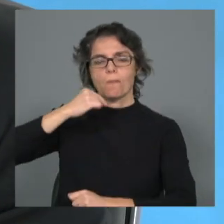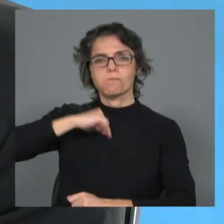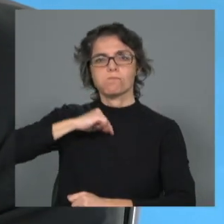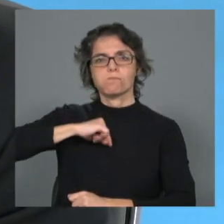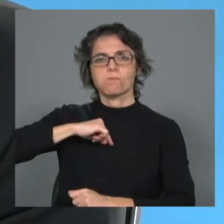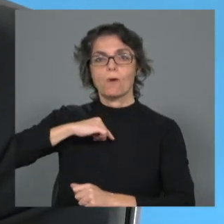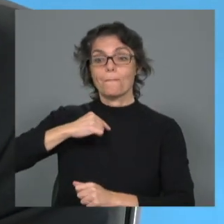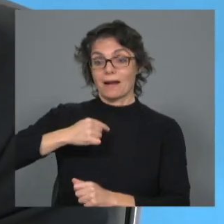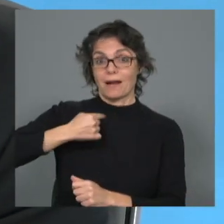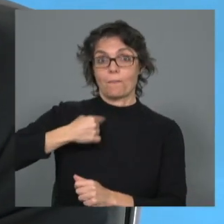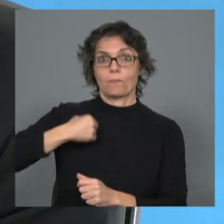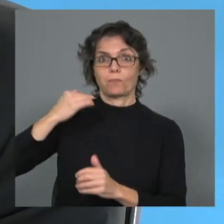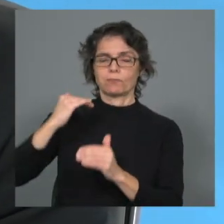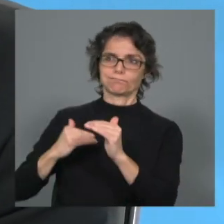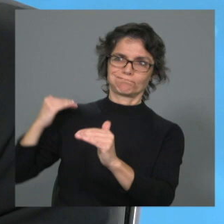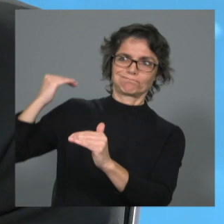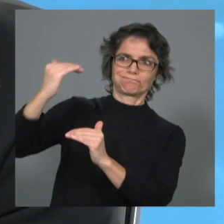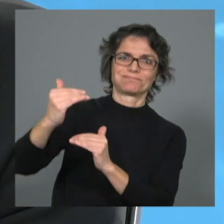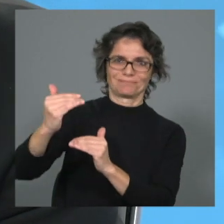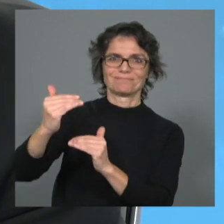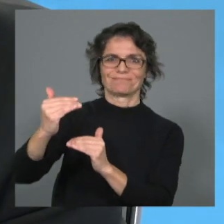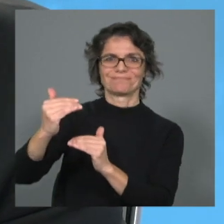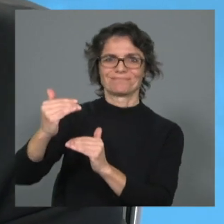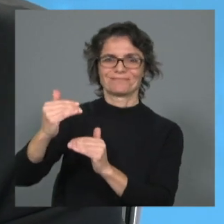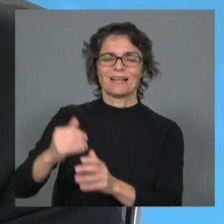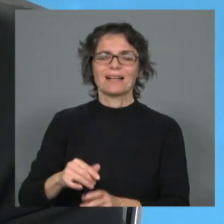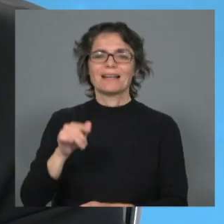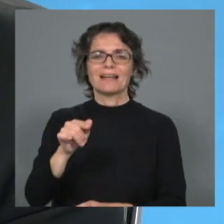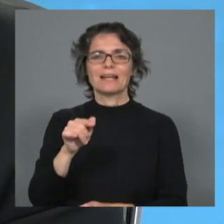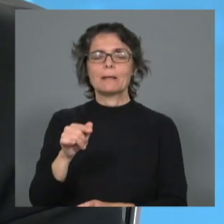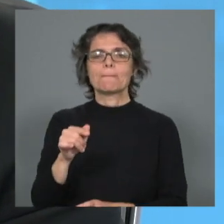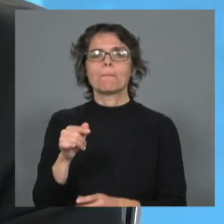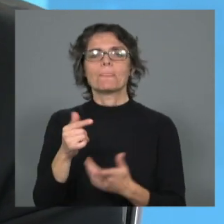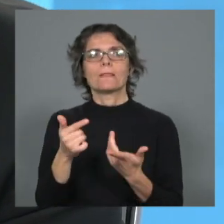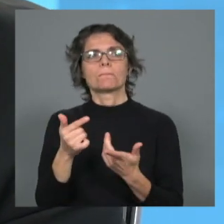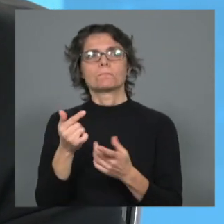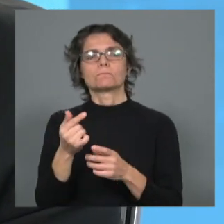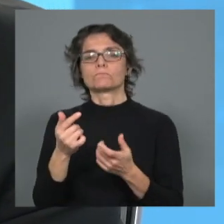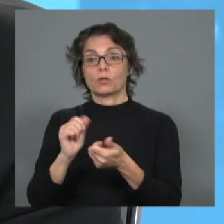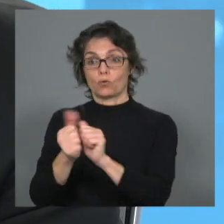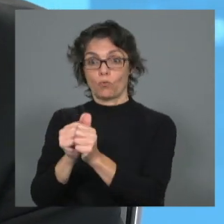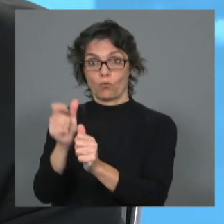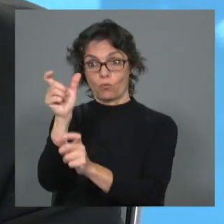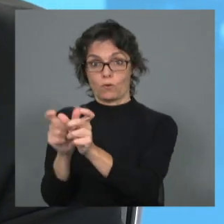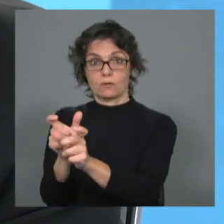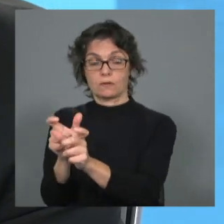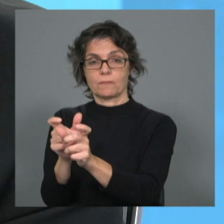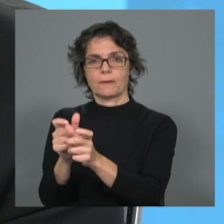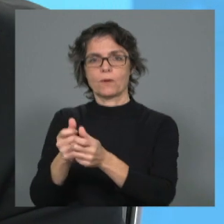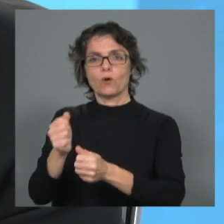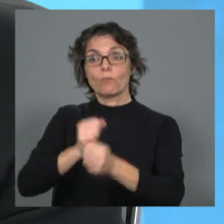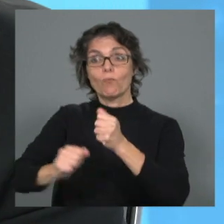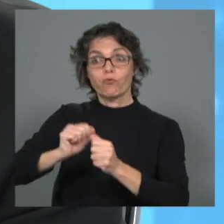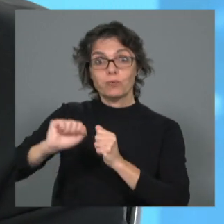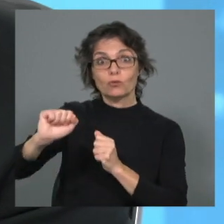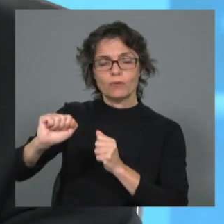não é? E isto significa que esse movimento que a pessoa faz, que o atleta faz, tem que ser um movimento